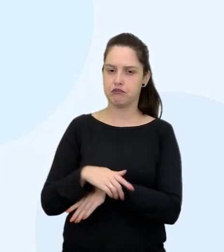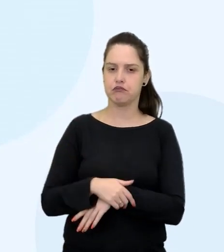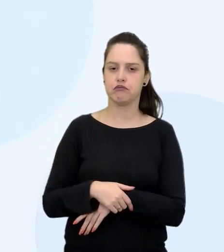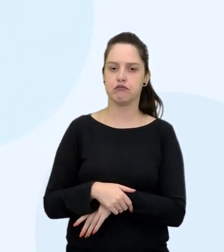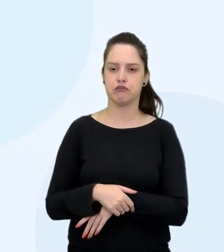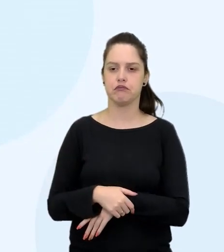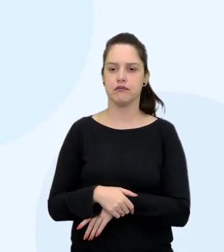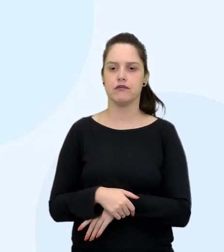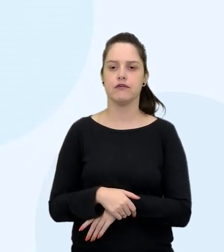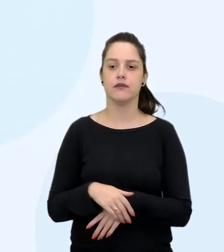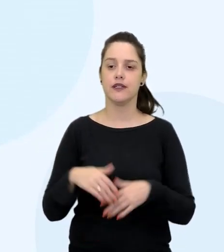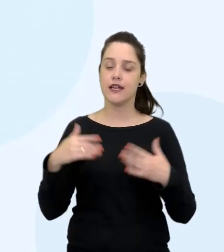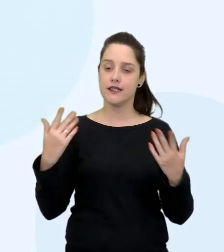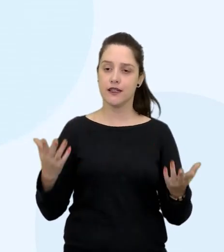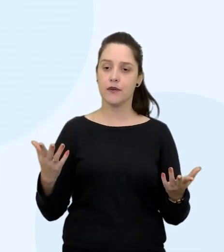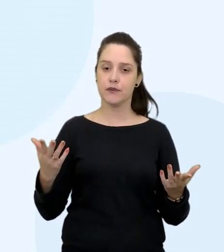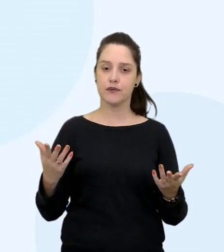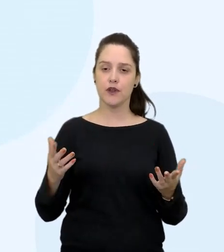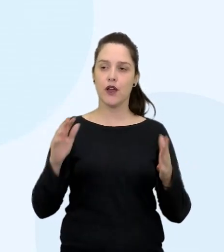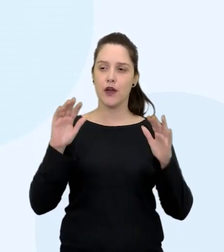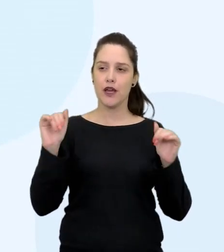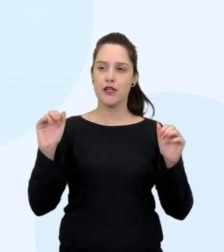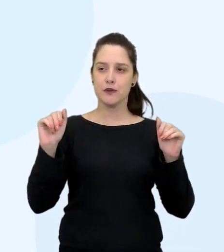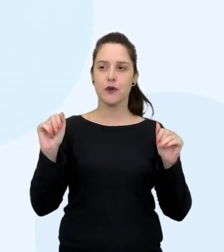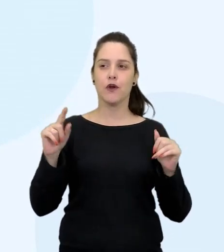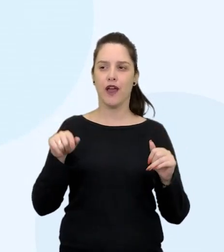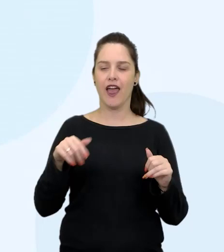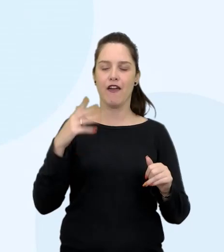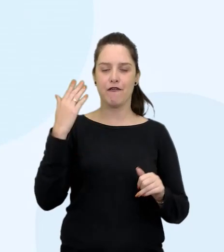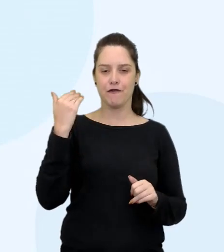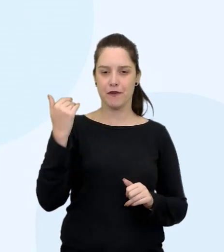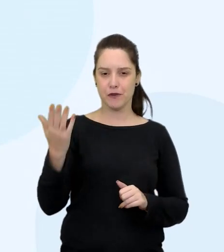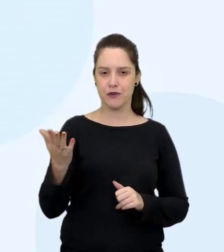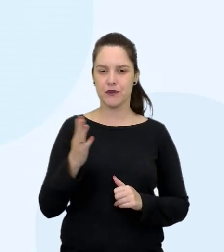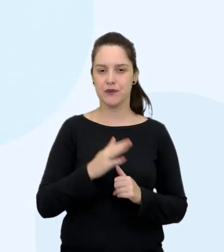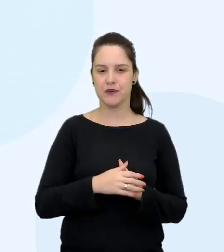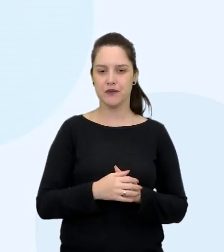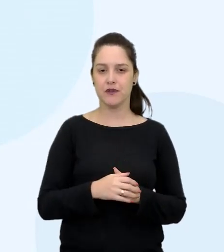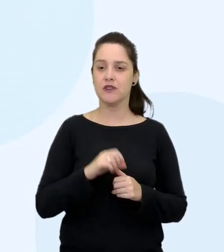juego. Então, meu espanhol não é tão bom assim. Então,